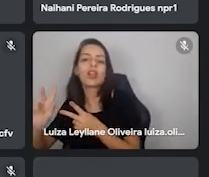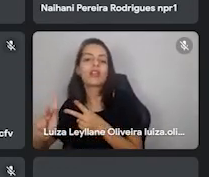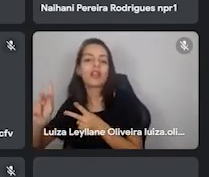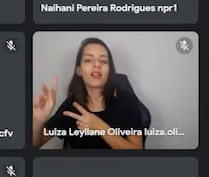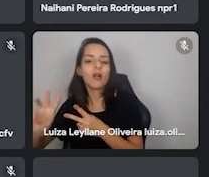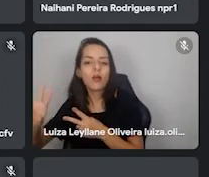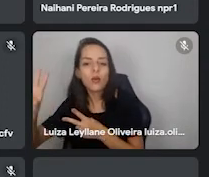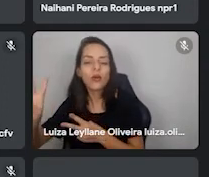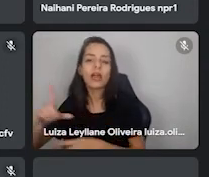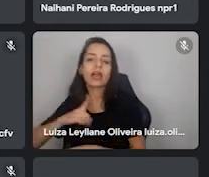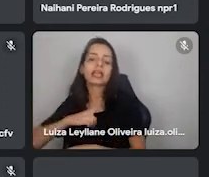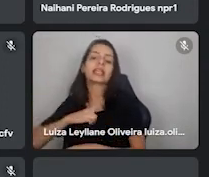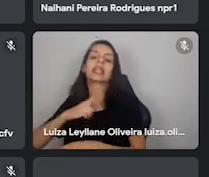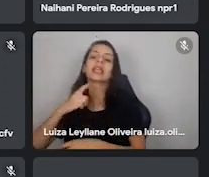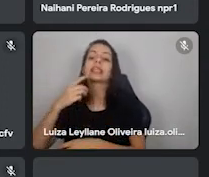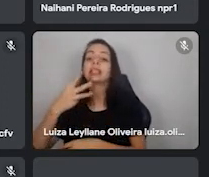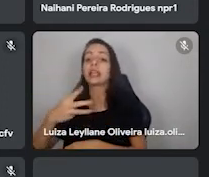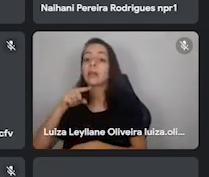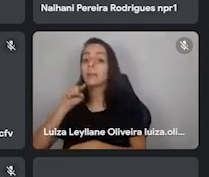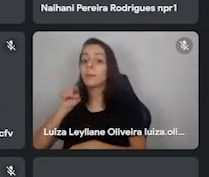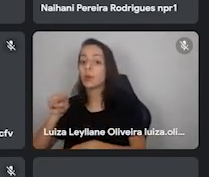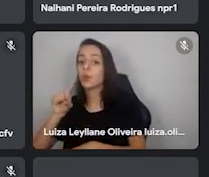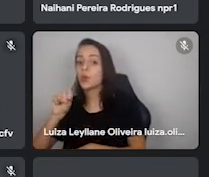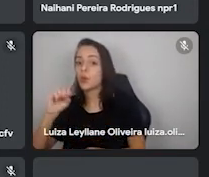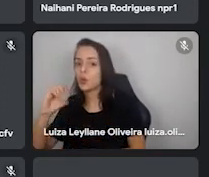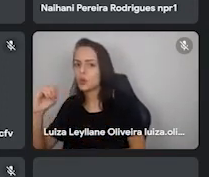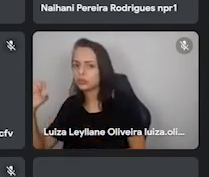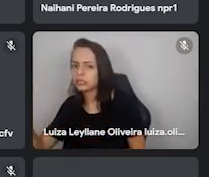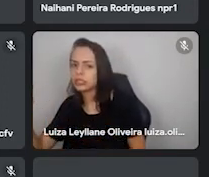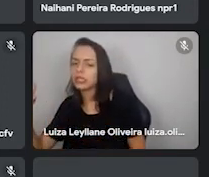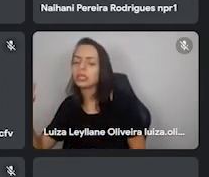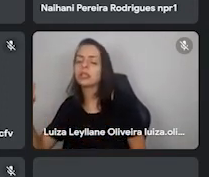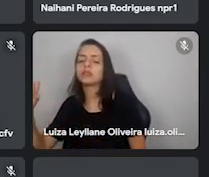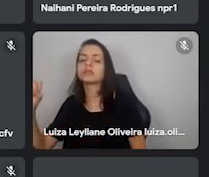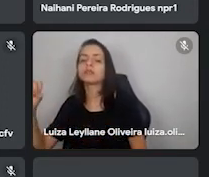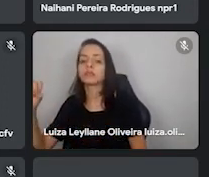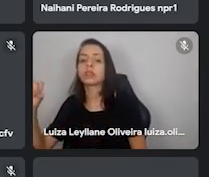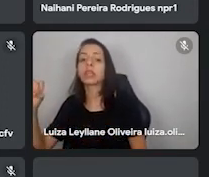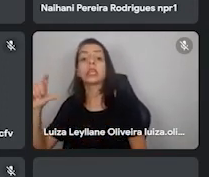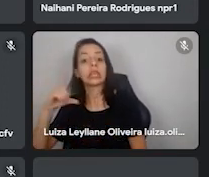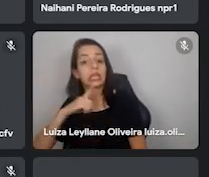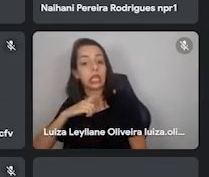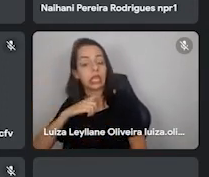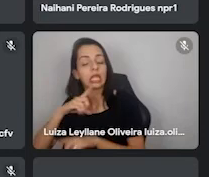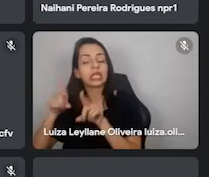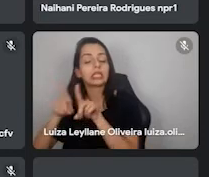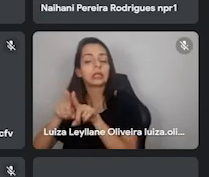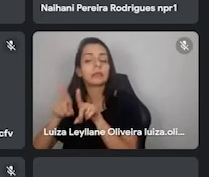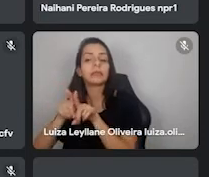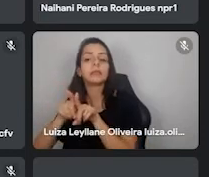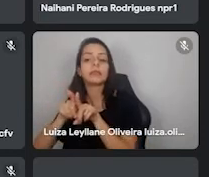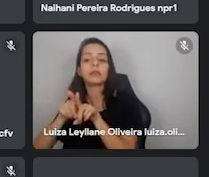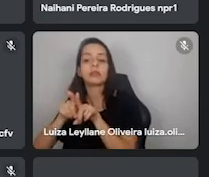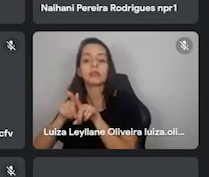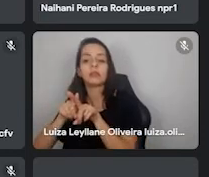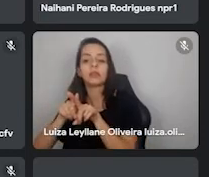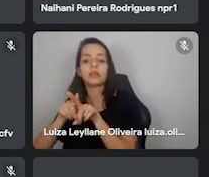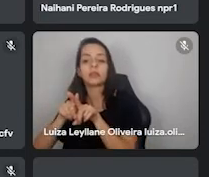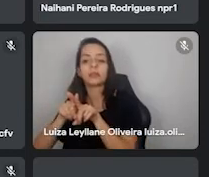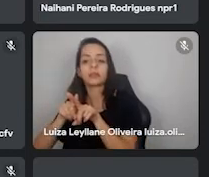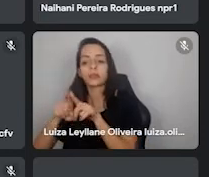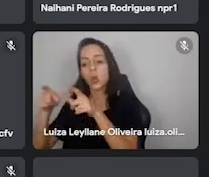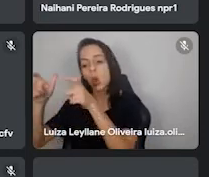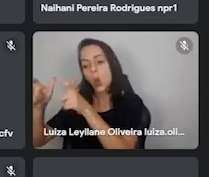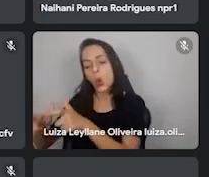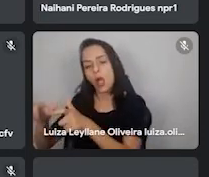os 3.800. Eles têm a parte da subestação